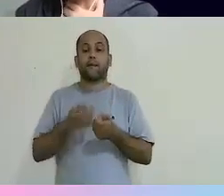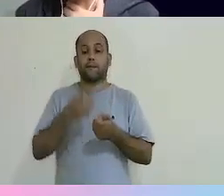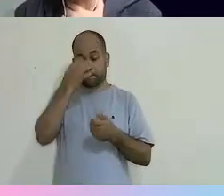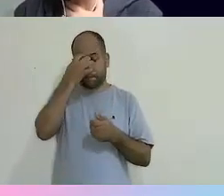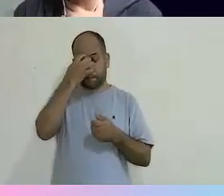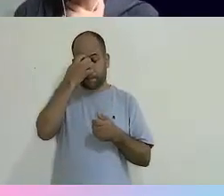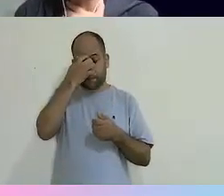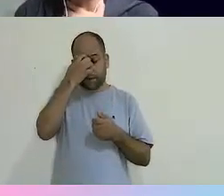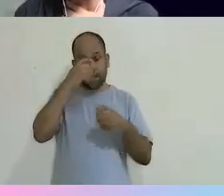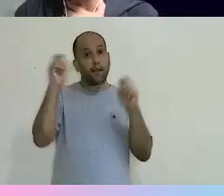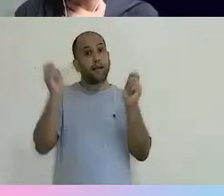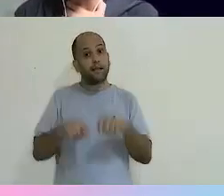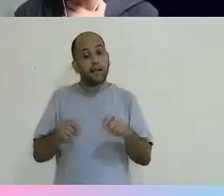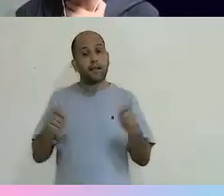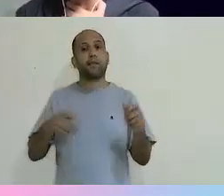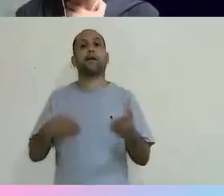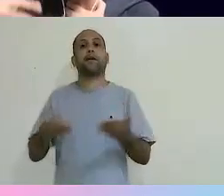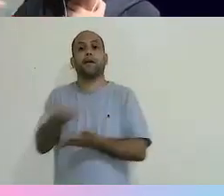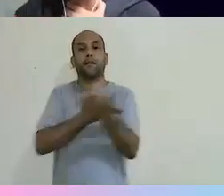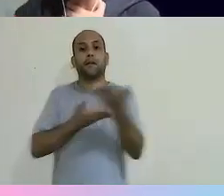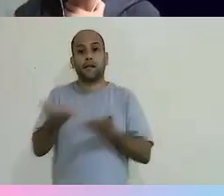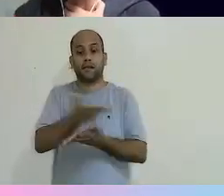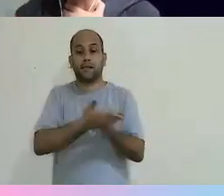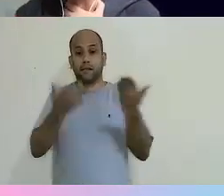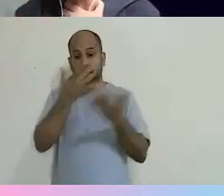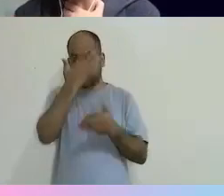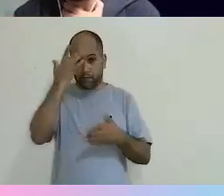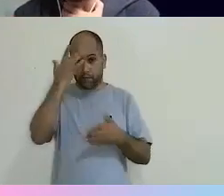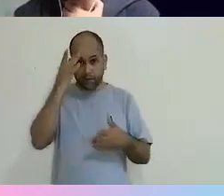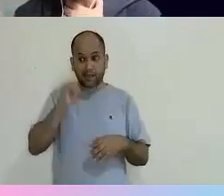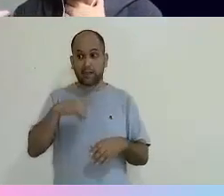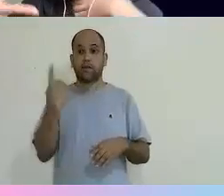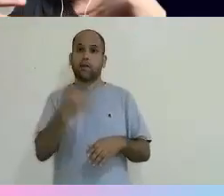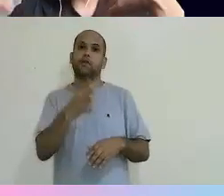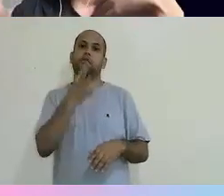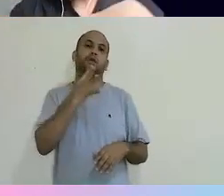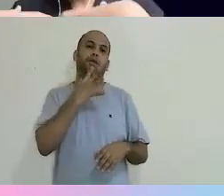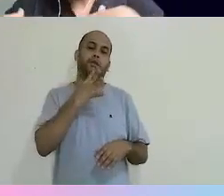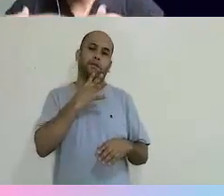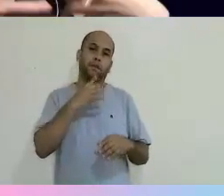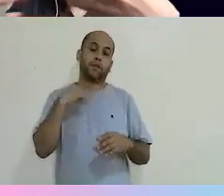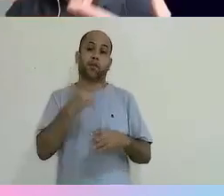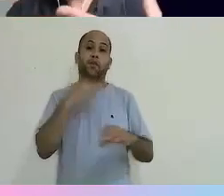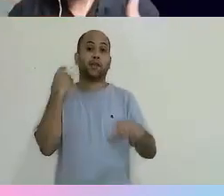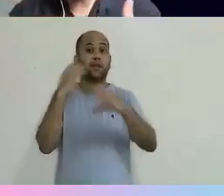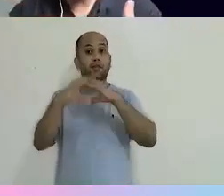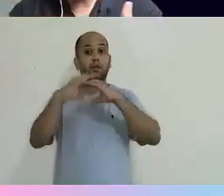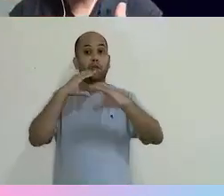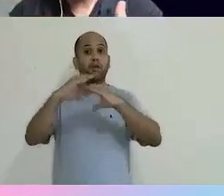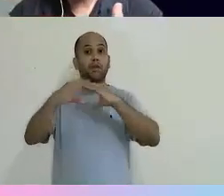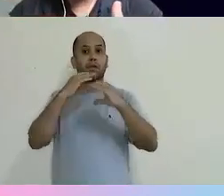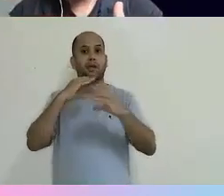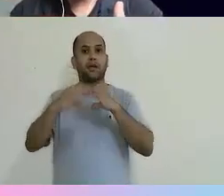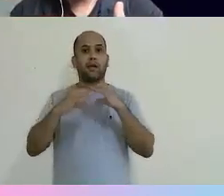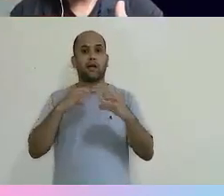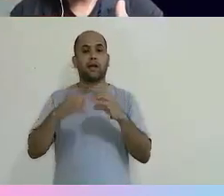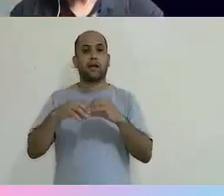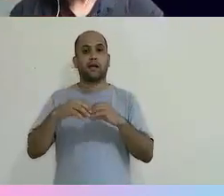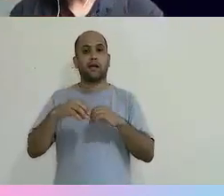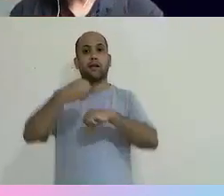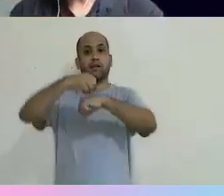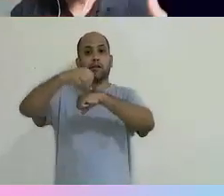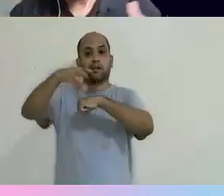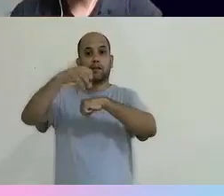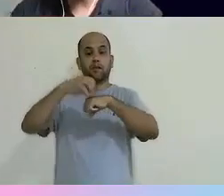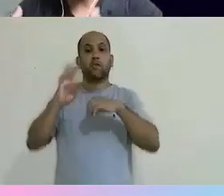com as pessoas se a gente se conhece. A gente só consegue extrapolar, se comunicar, levar para fora de nós tudo